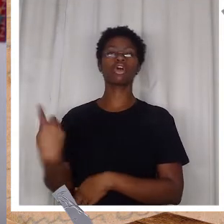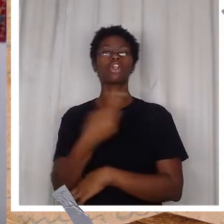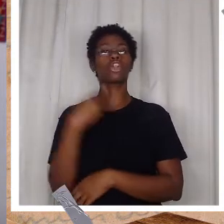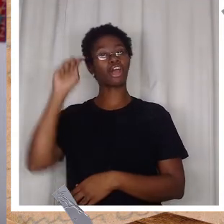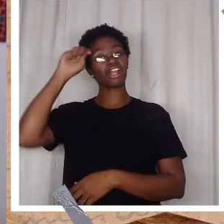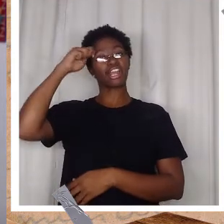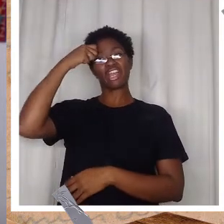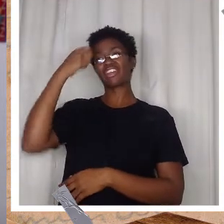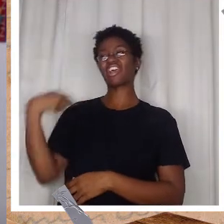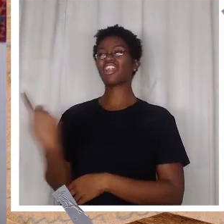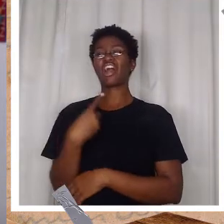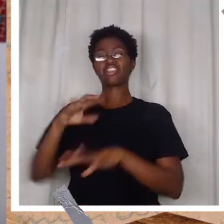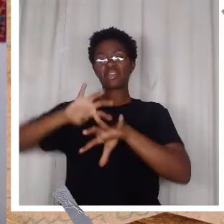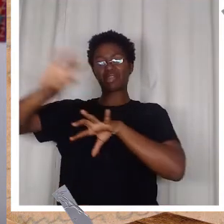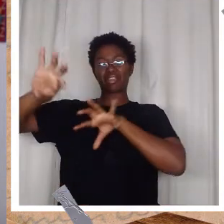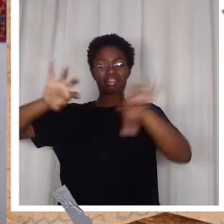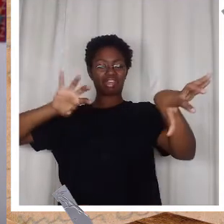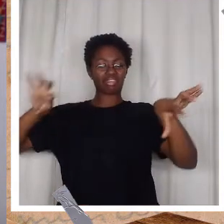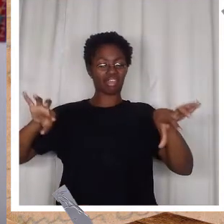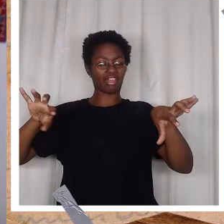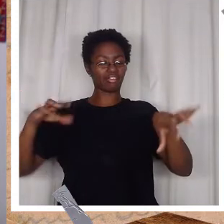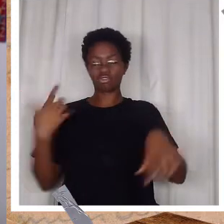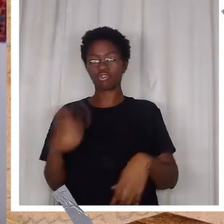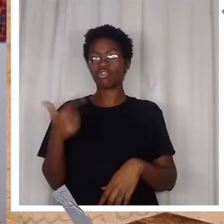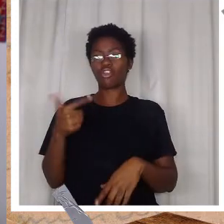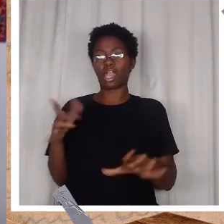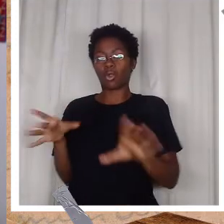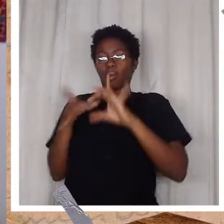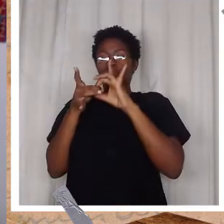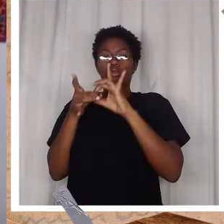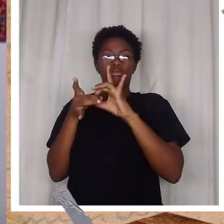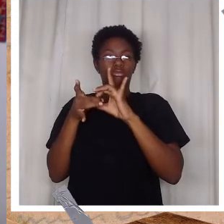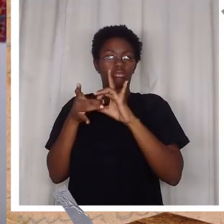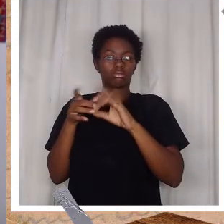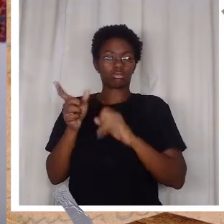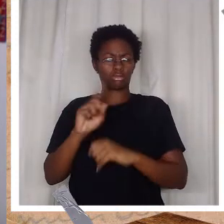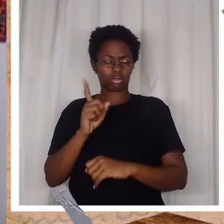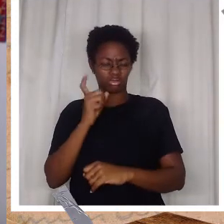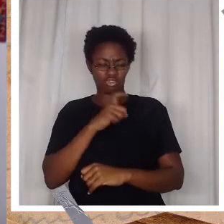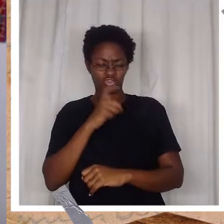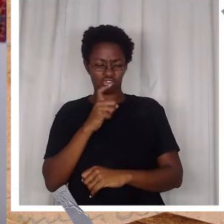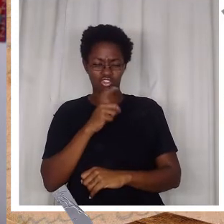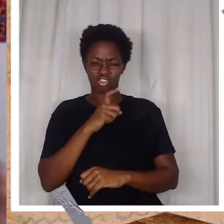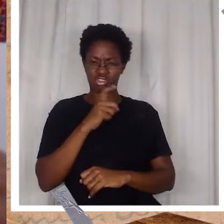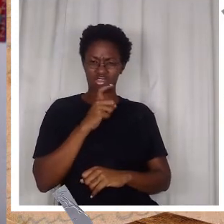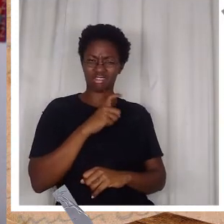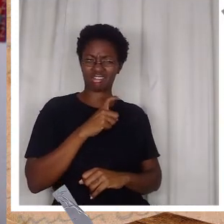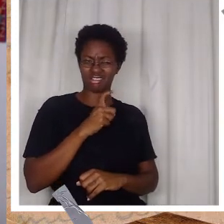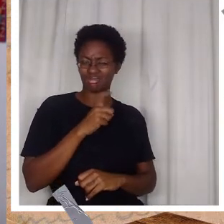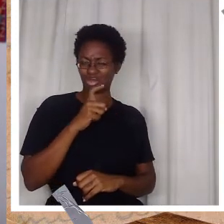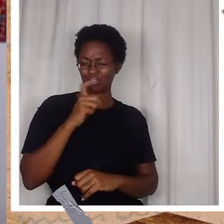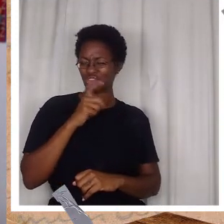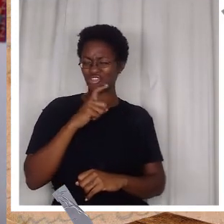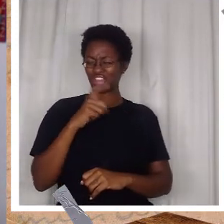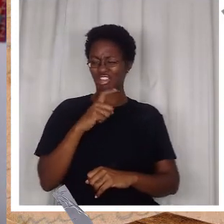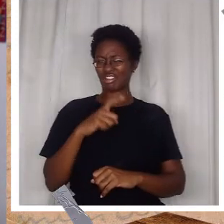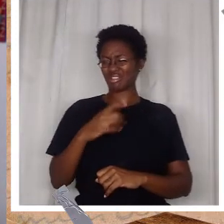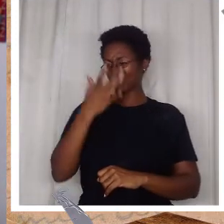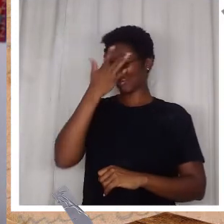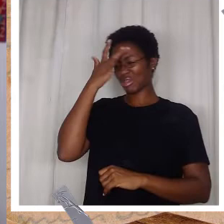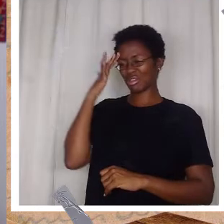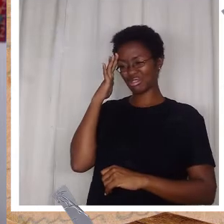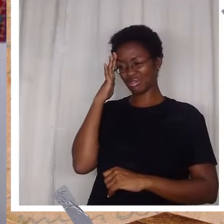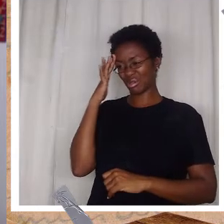somos muito divididos, que a gente não tem uma comunhão. É mentira, né? Isso é uma verdade implantada pelo pensamento